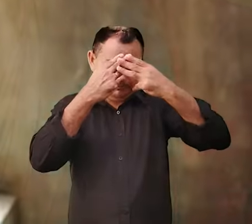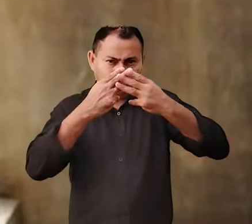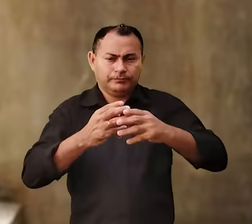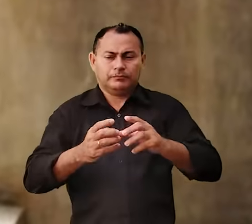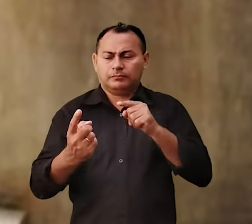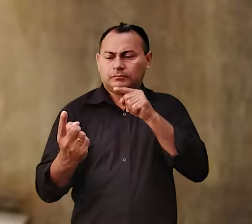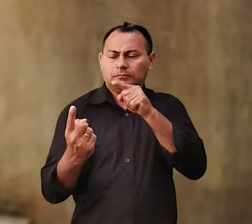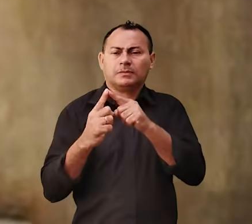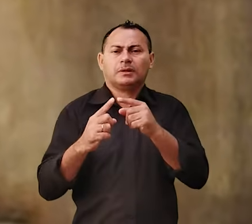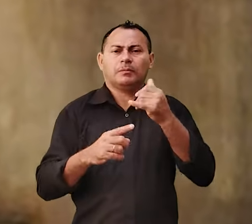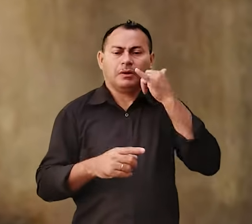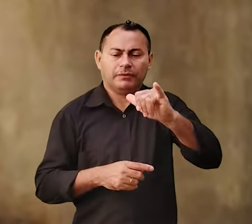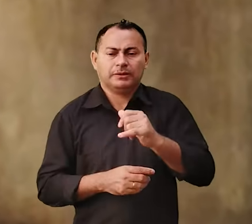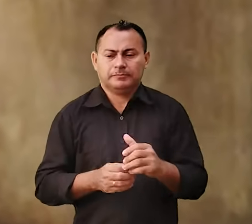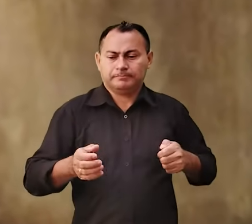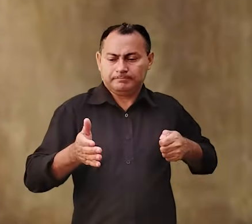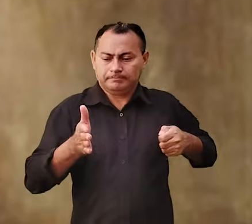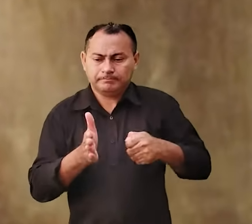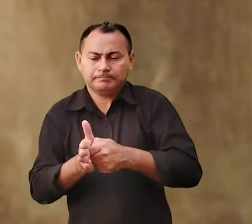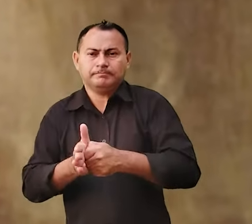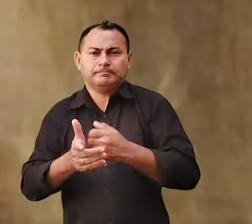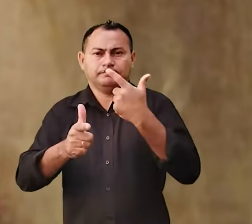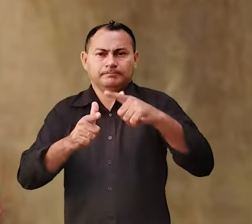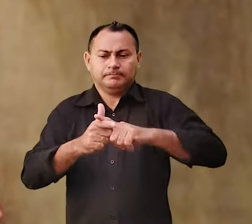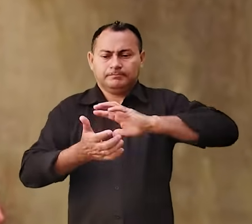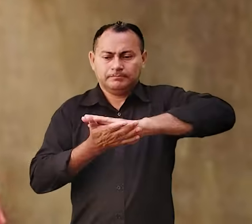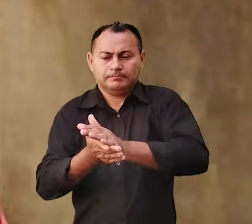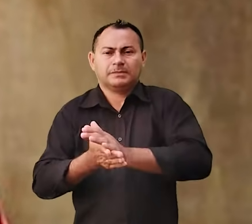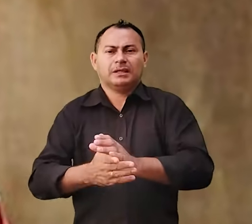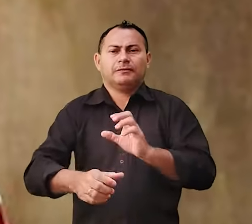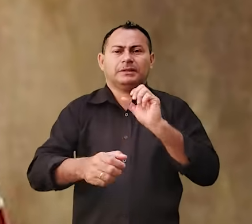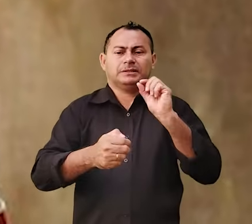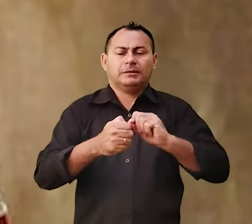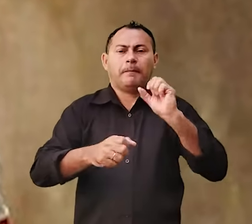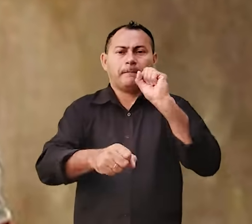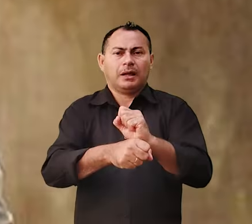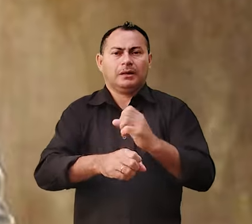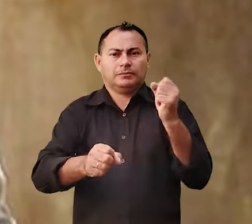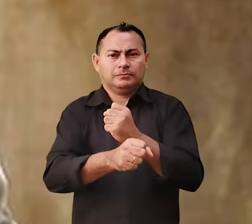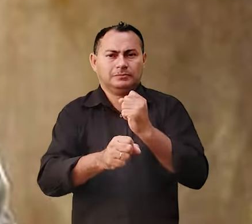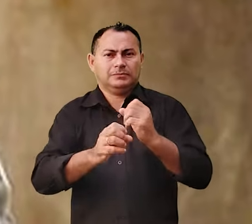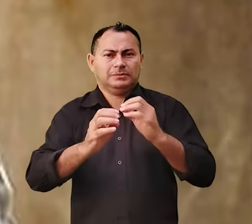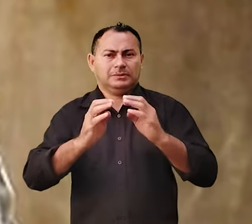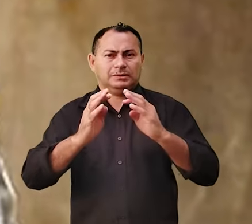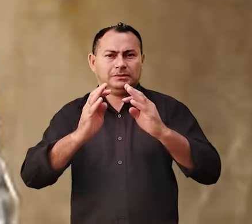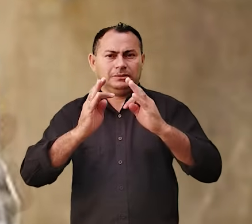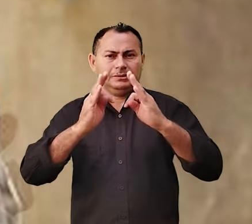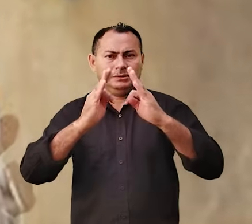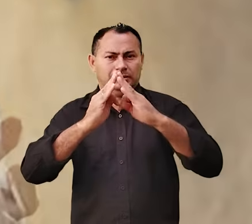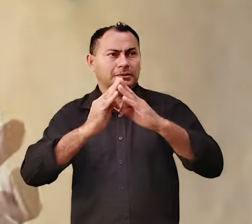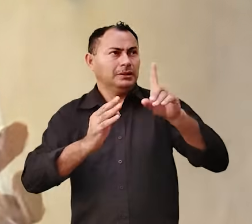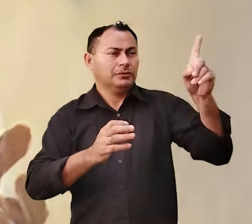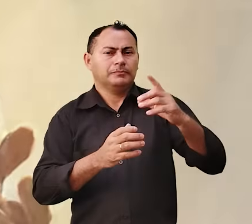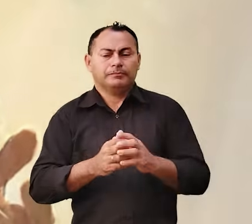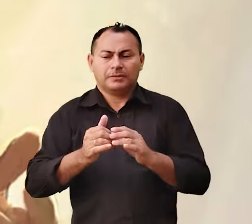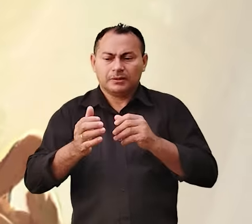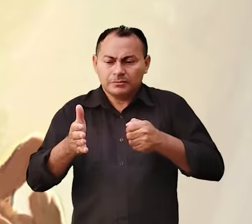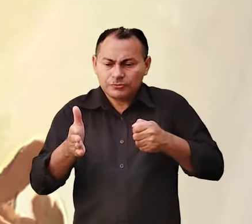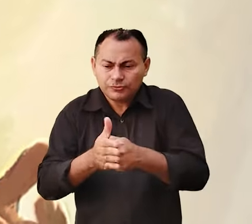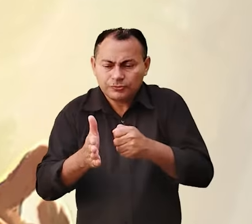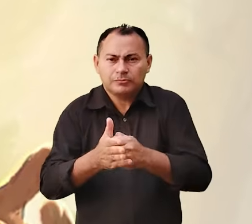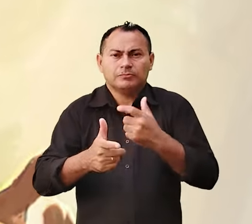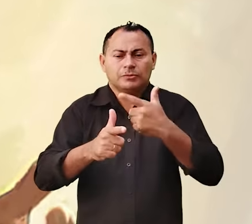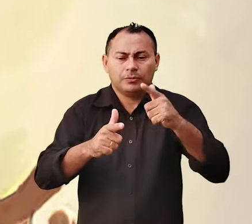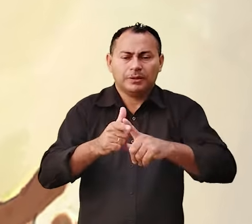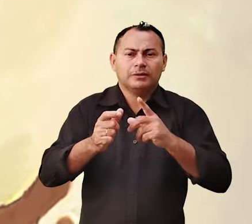das funções do profeta era denunciar o problema que estivesse obstruindo a obra de Deus. Eles ficavam clamando e denunciando